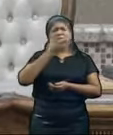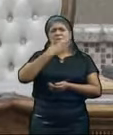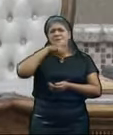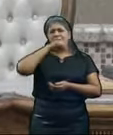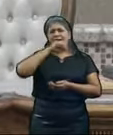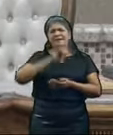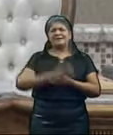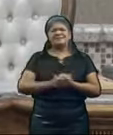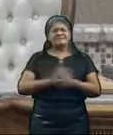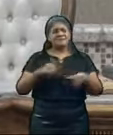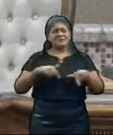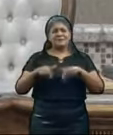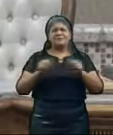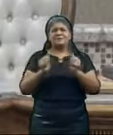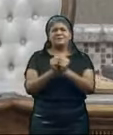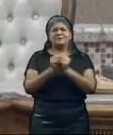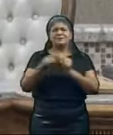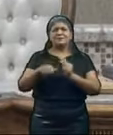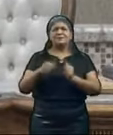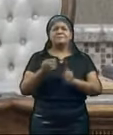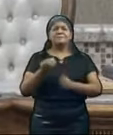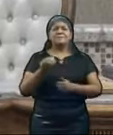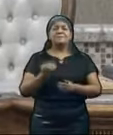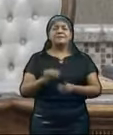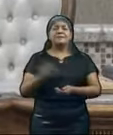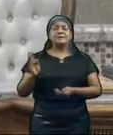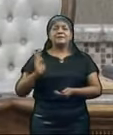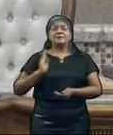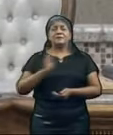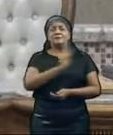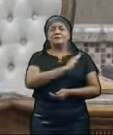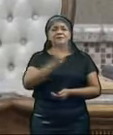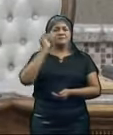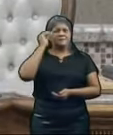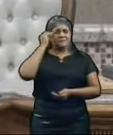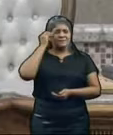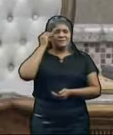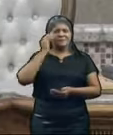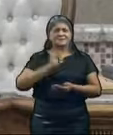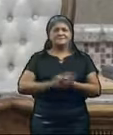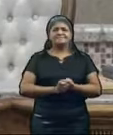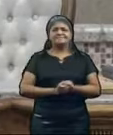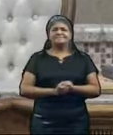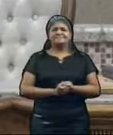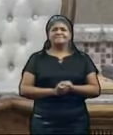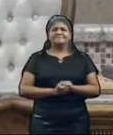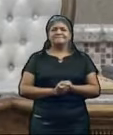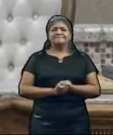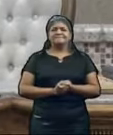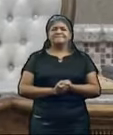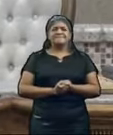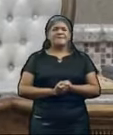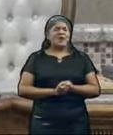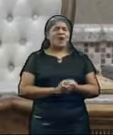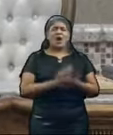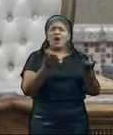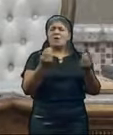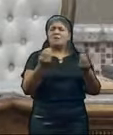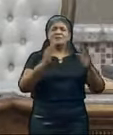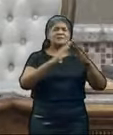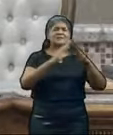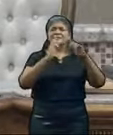nos o pai de trabalhou conosco ele fica ainda saldo em congregações